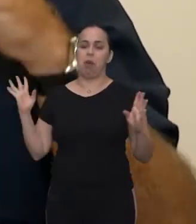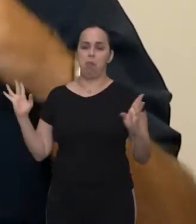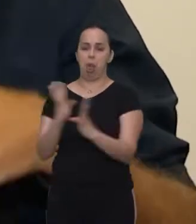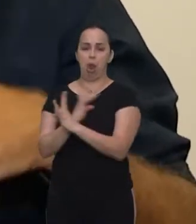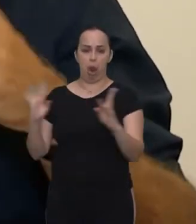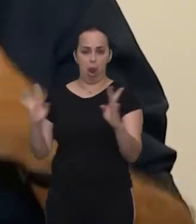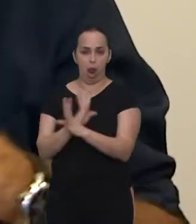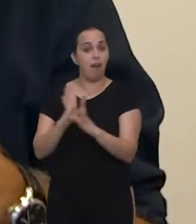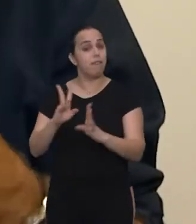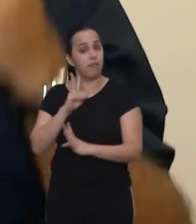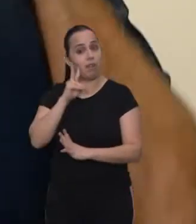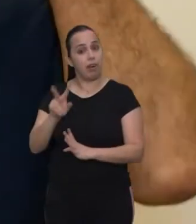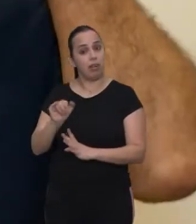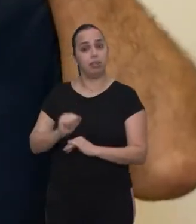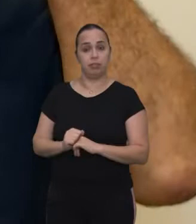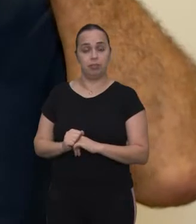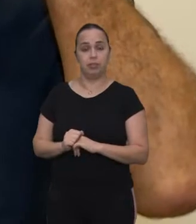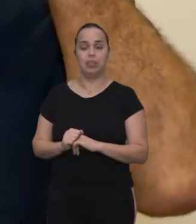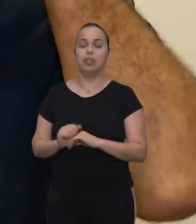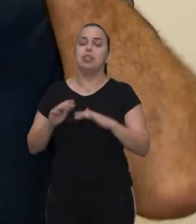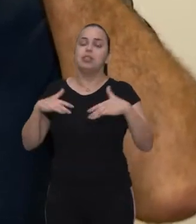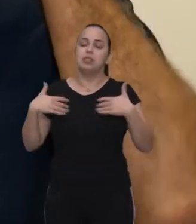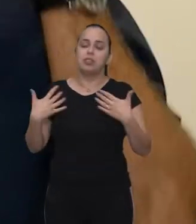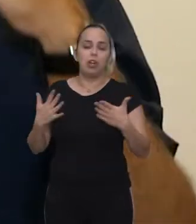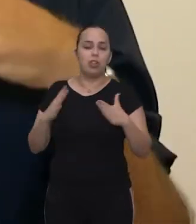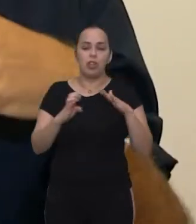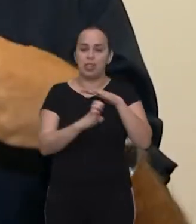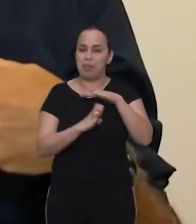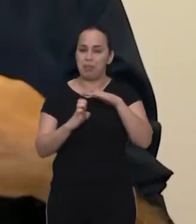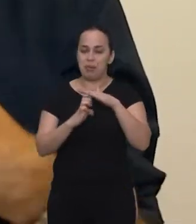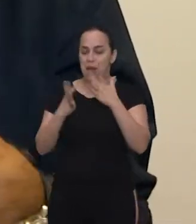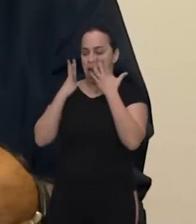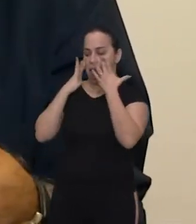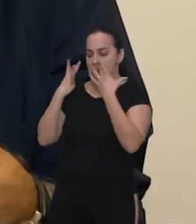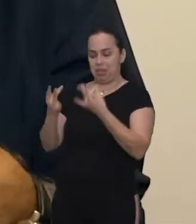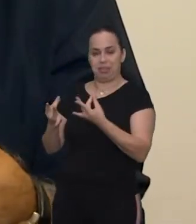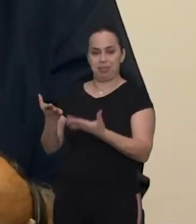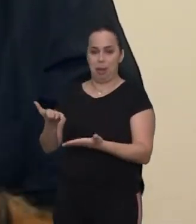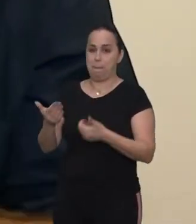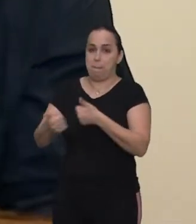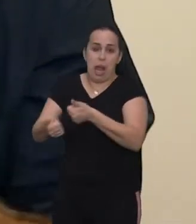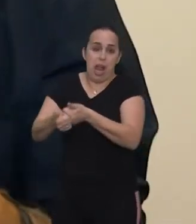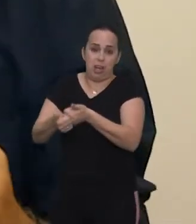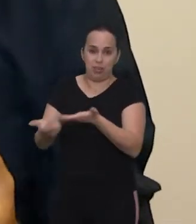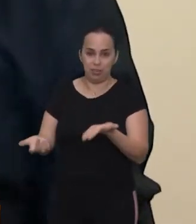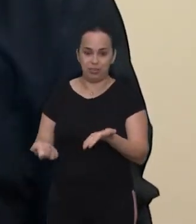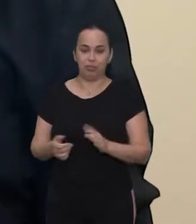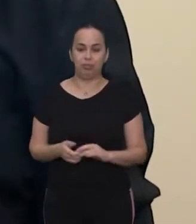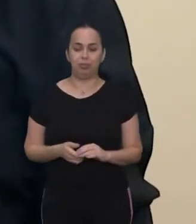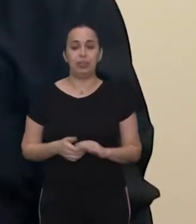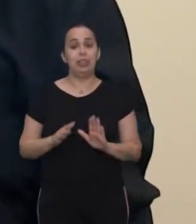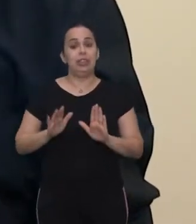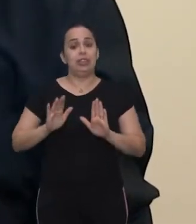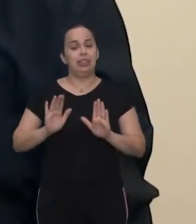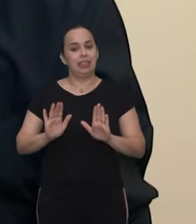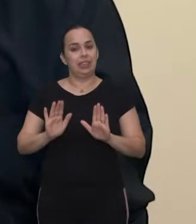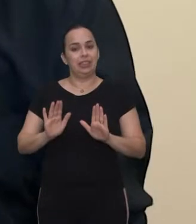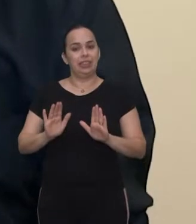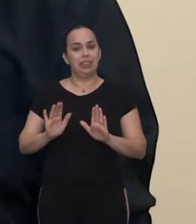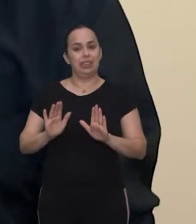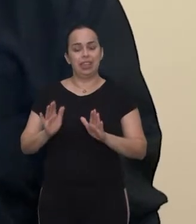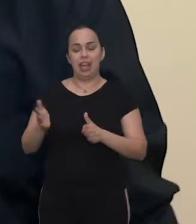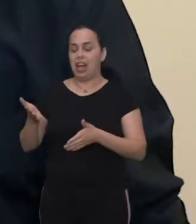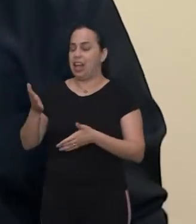pista movimentação e elevação de cargas todas as empresas vão naturalmente tá lá perto do aeroporto